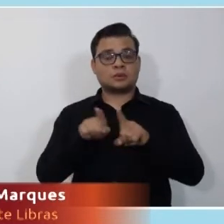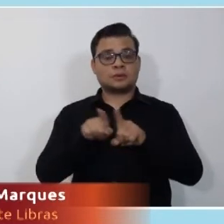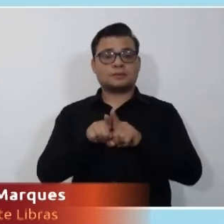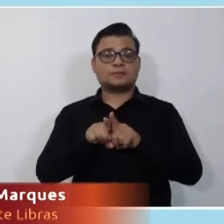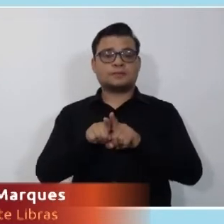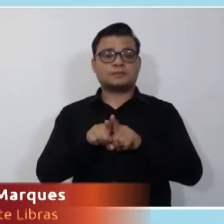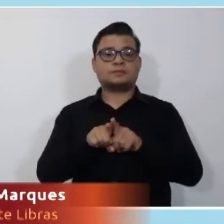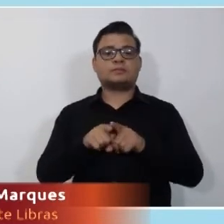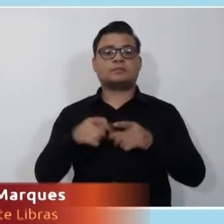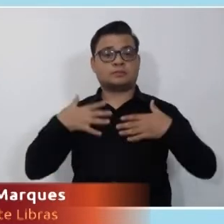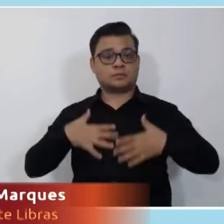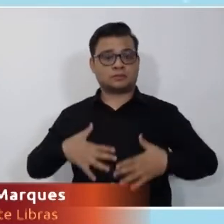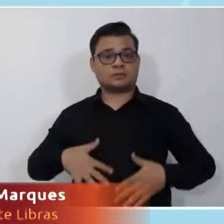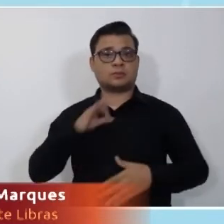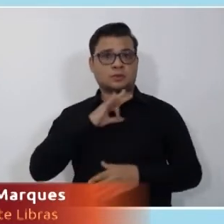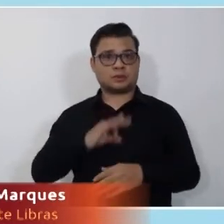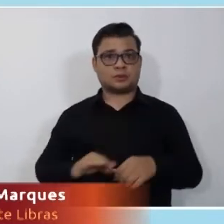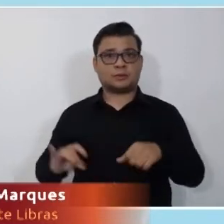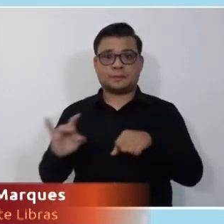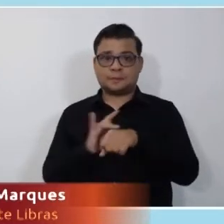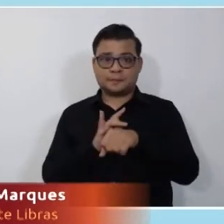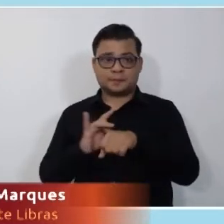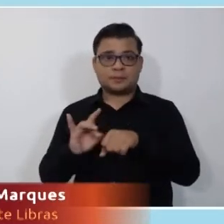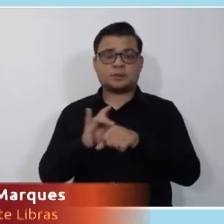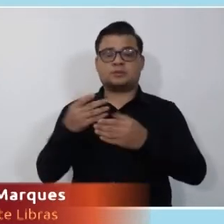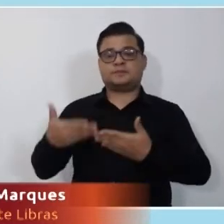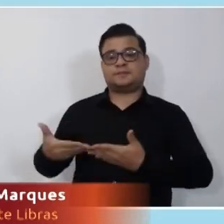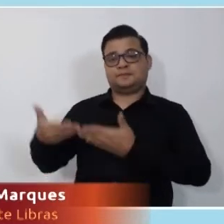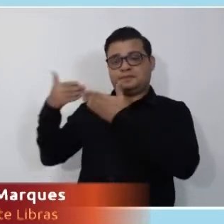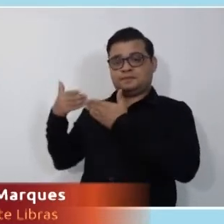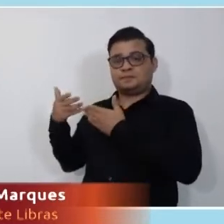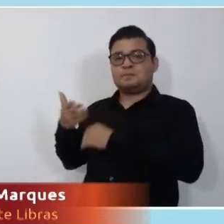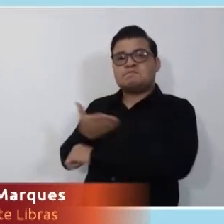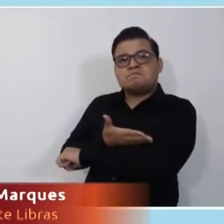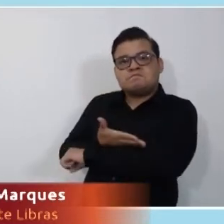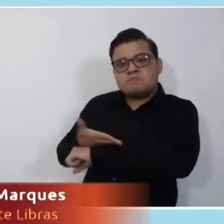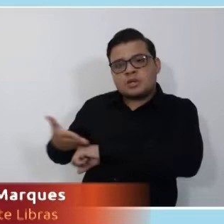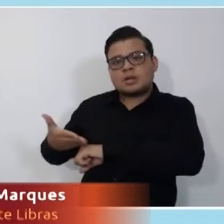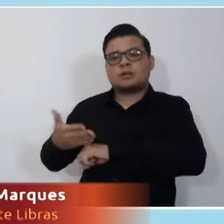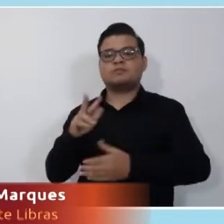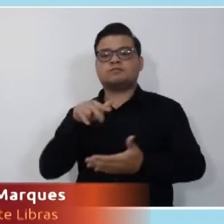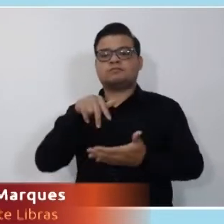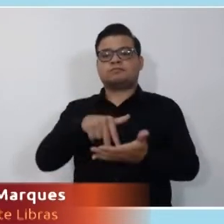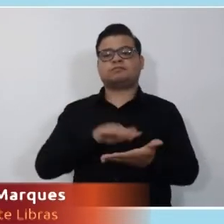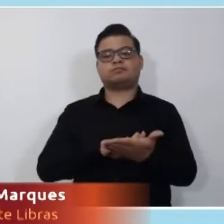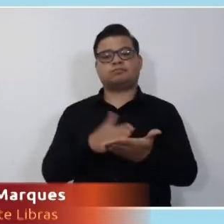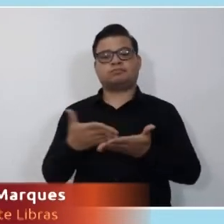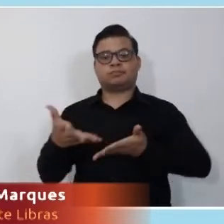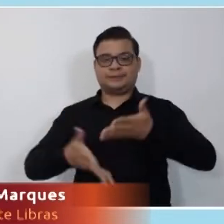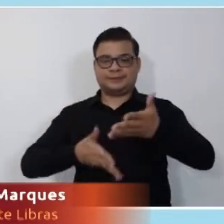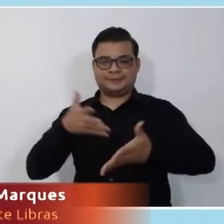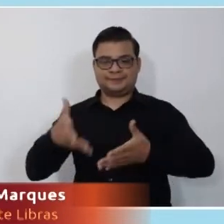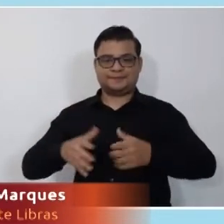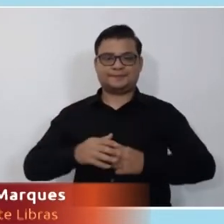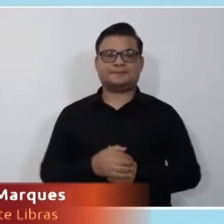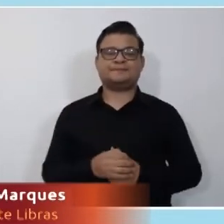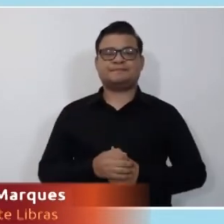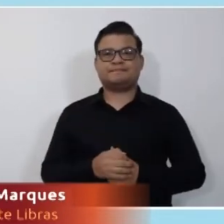está de frente a um fundo branco onde faz a interpretação para Libras. Nós estamos ainda